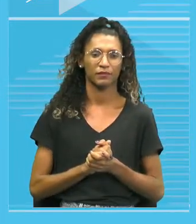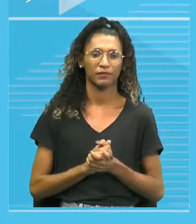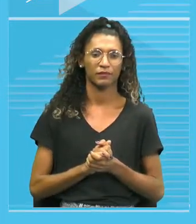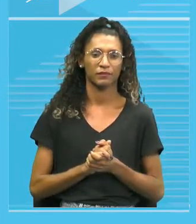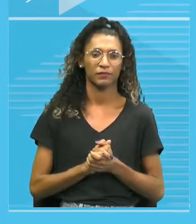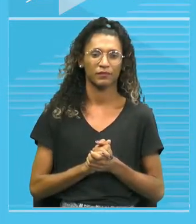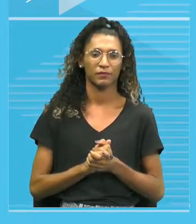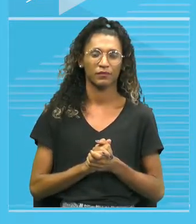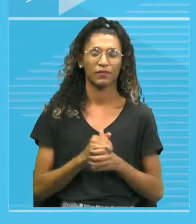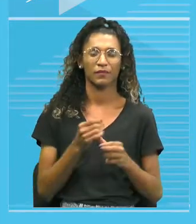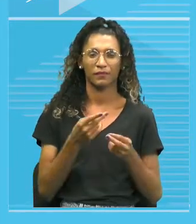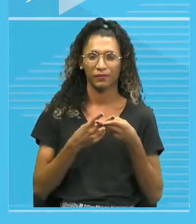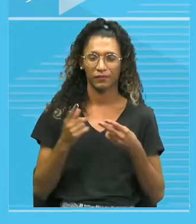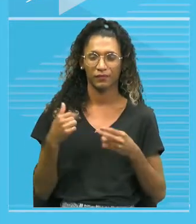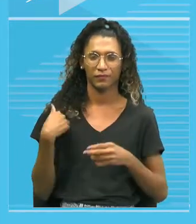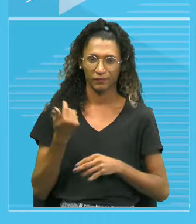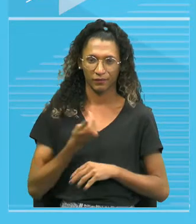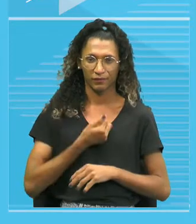favor.